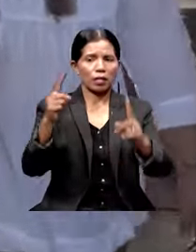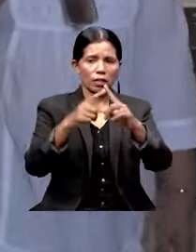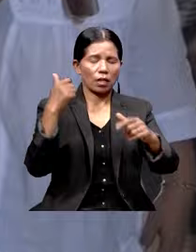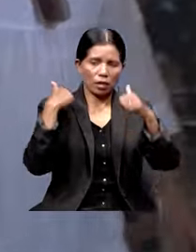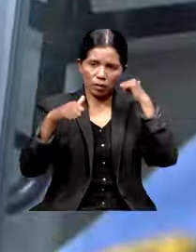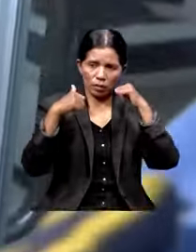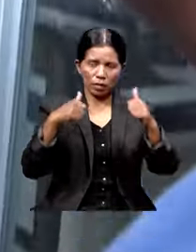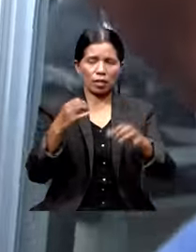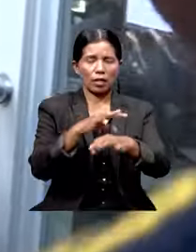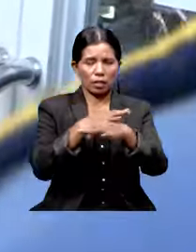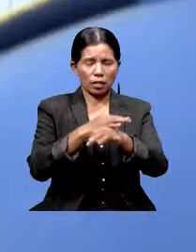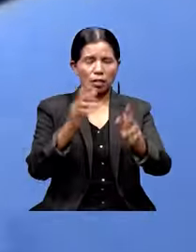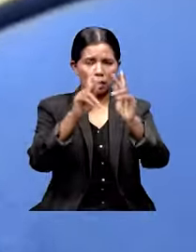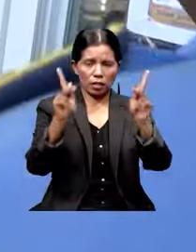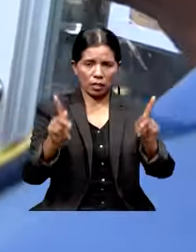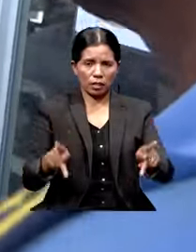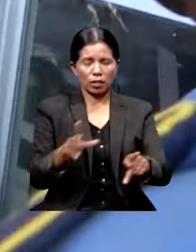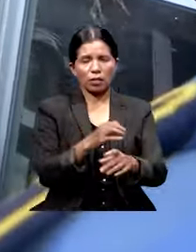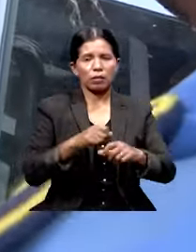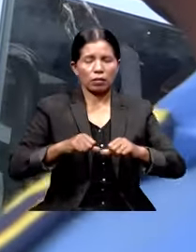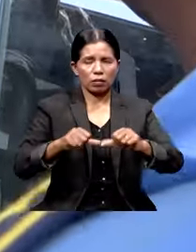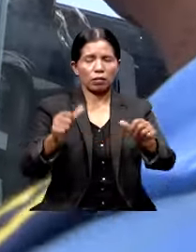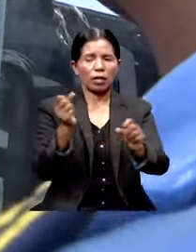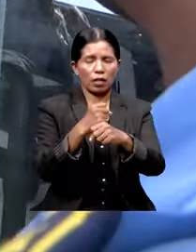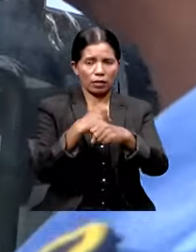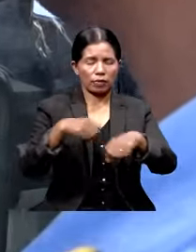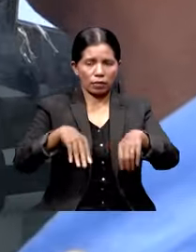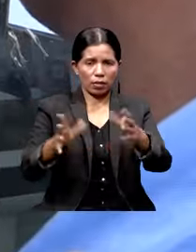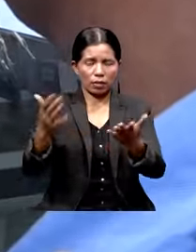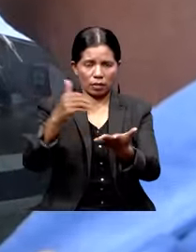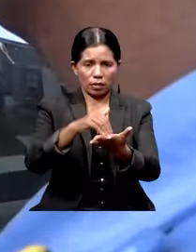hodi hadia ni armazen, molo continua ni atividade. Dilma Suzeti, GMN.